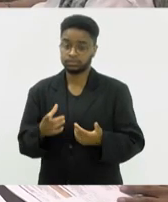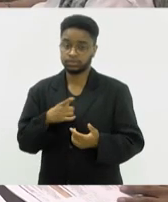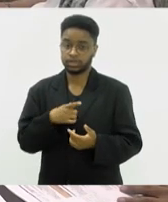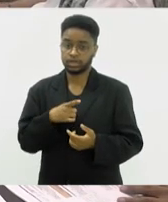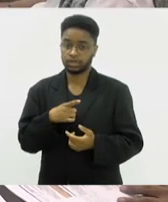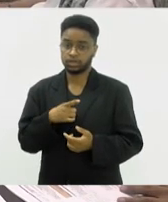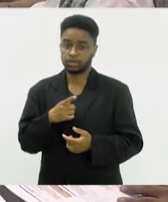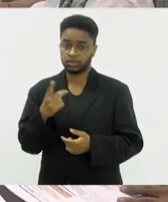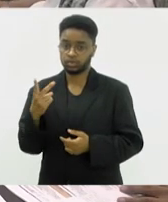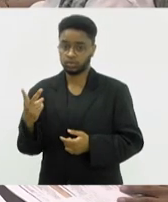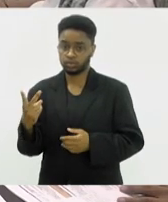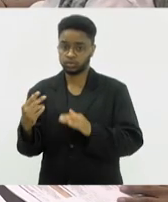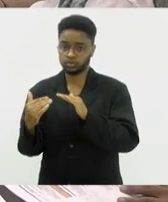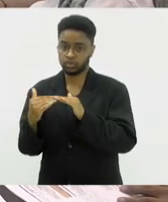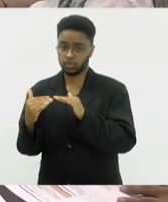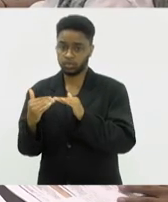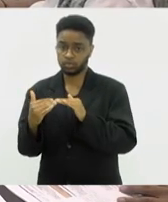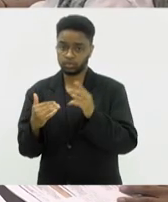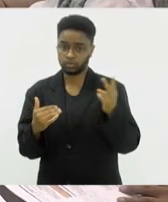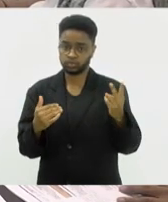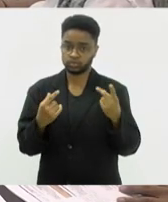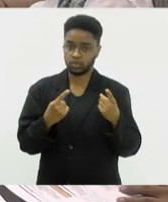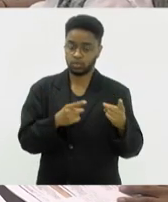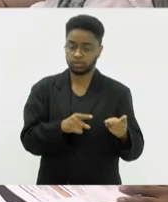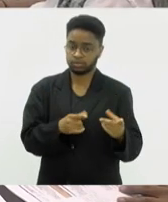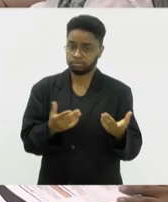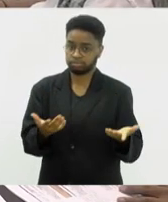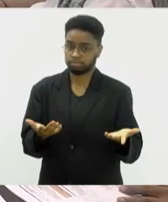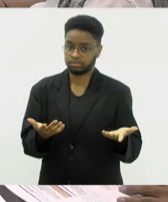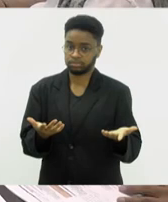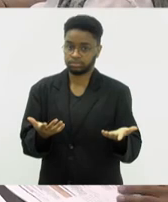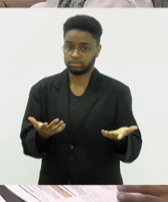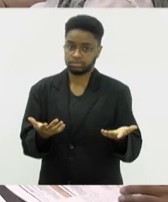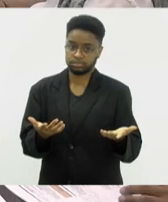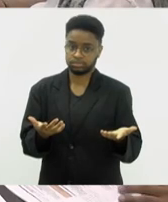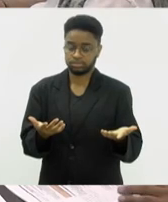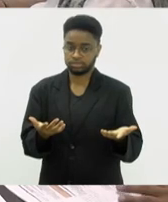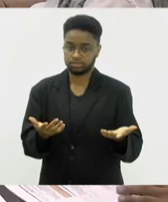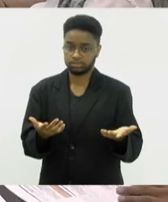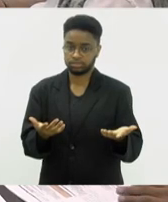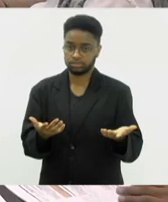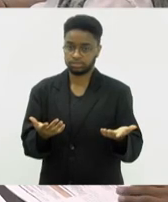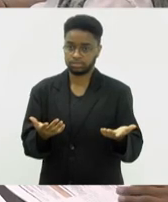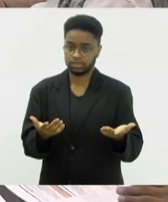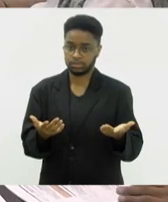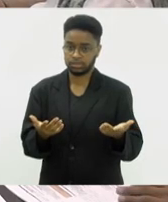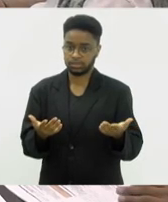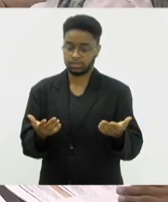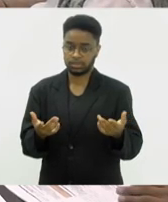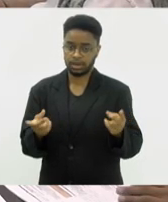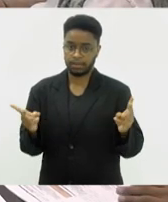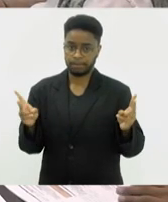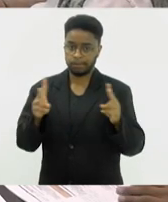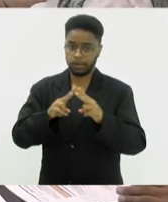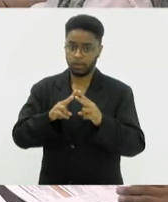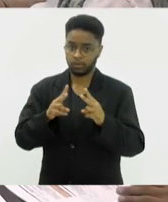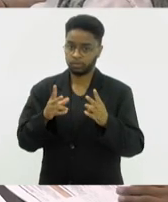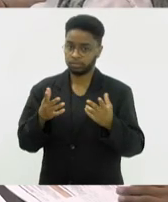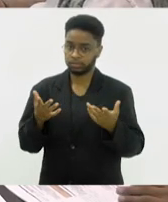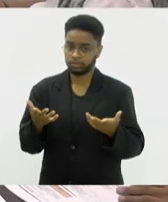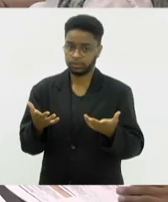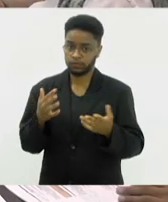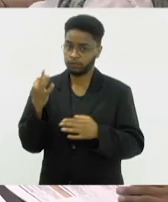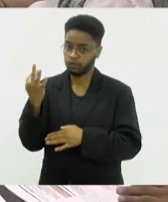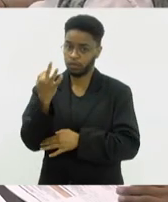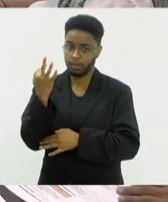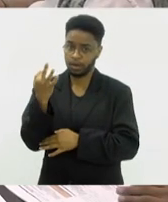votos a favor e 2 contra, mas de qualquer jeito esse empate é um empate meramente